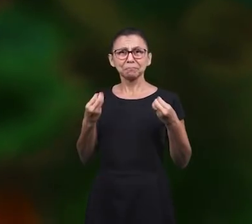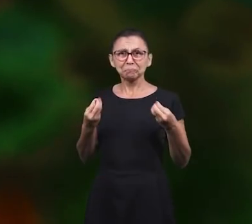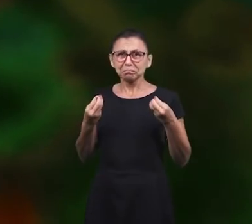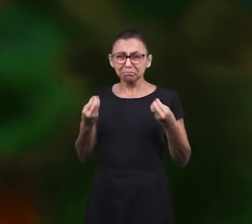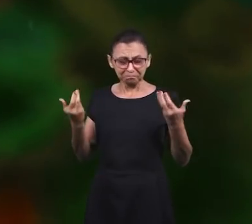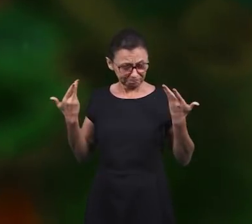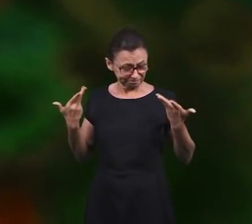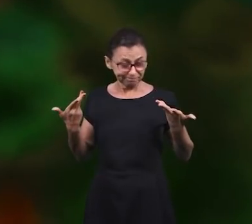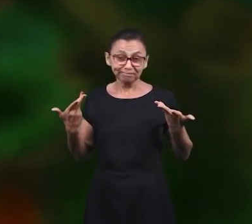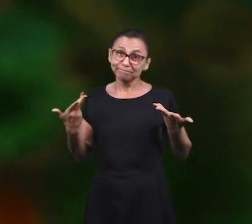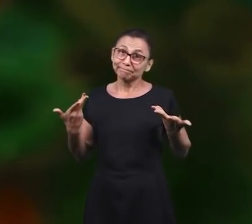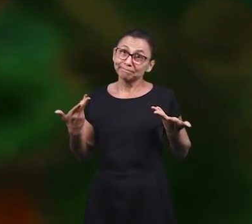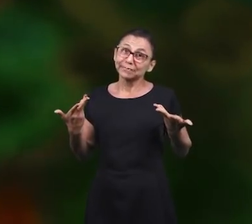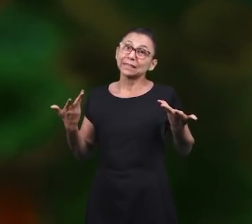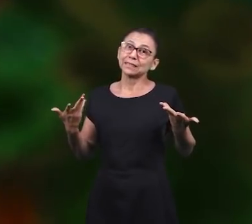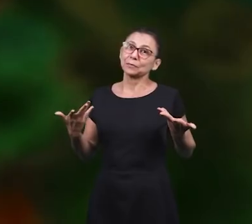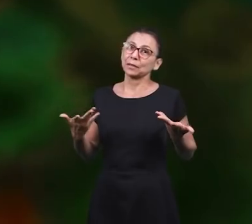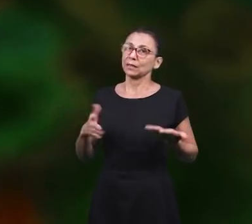Cansada,